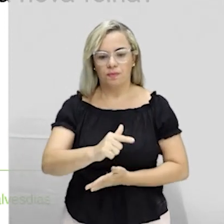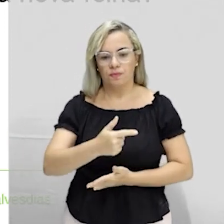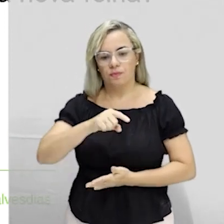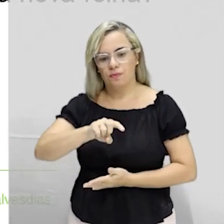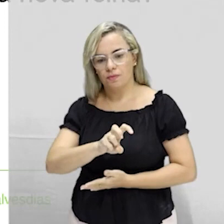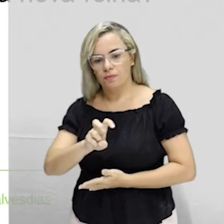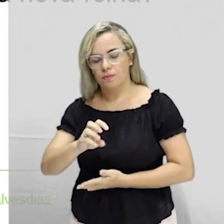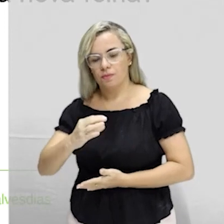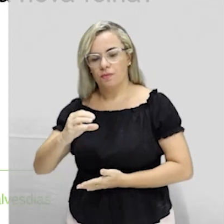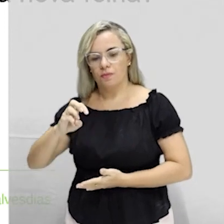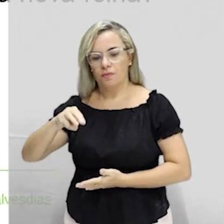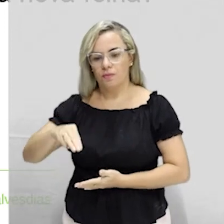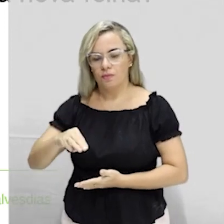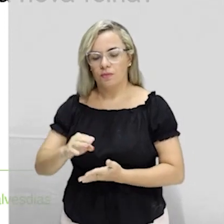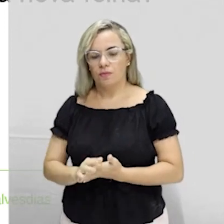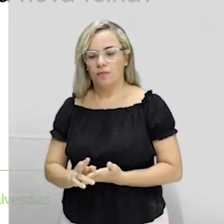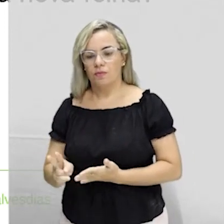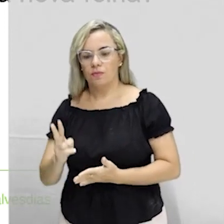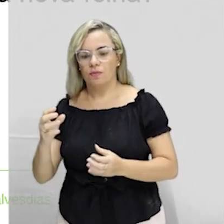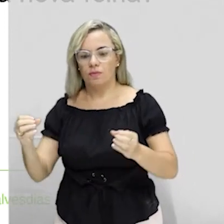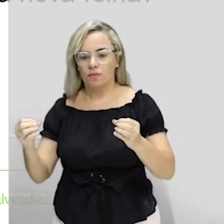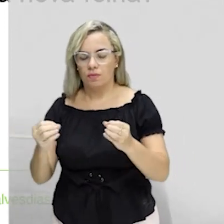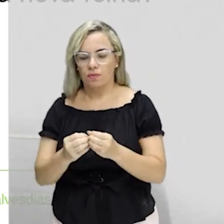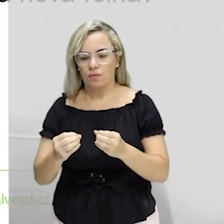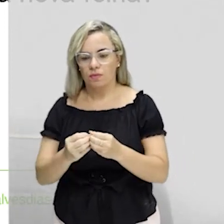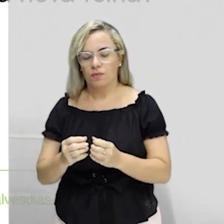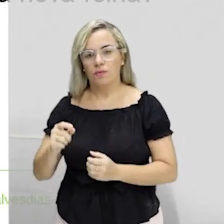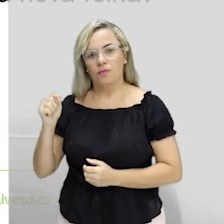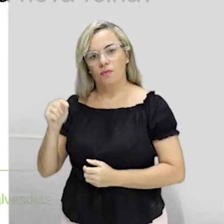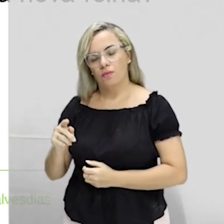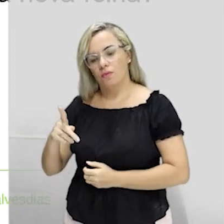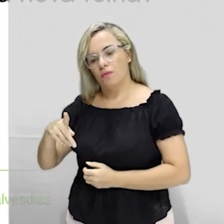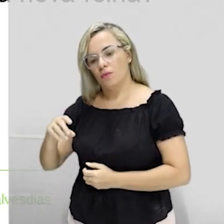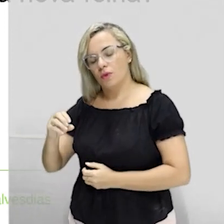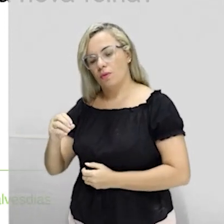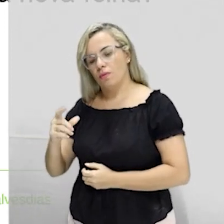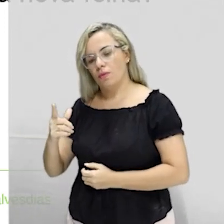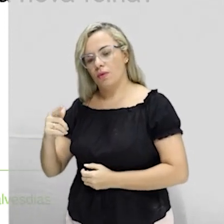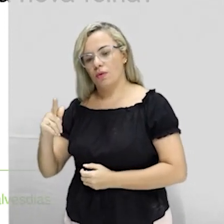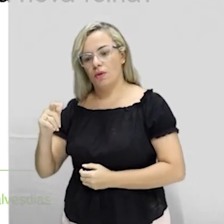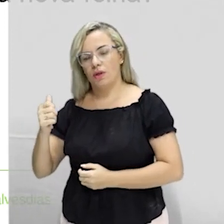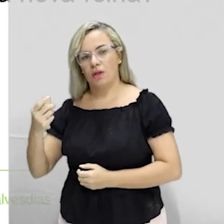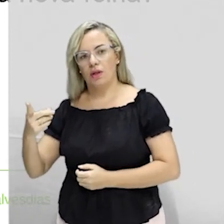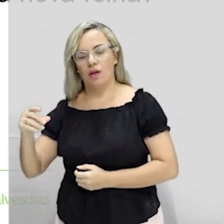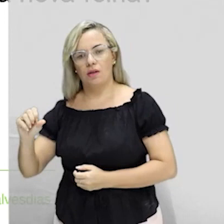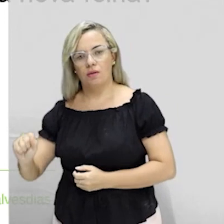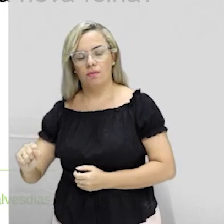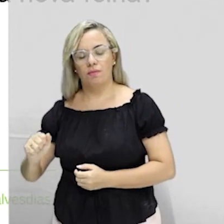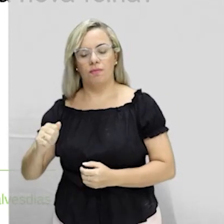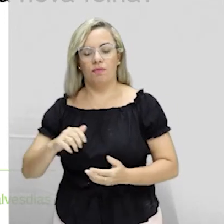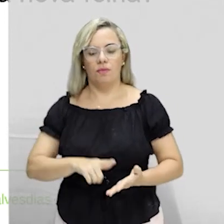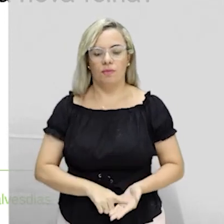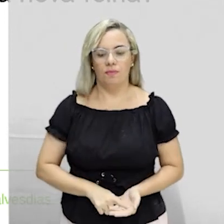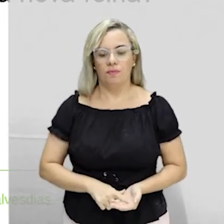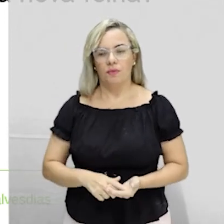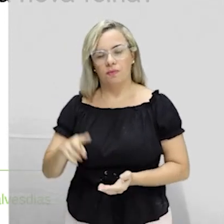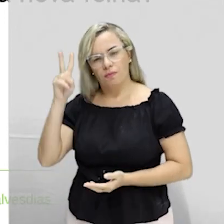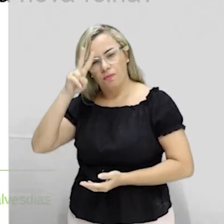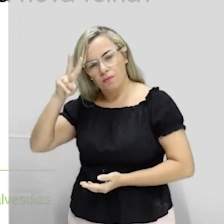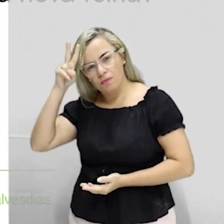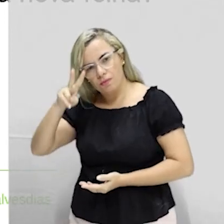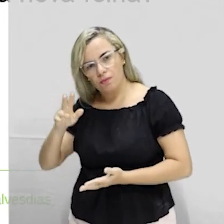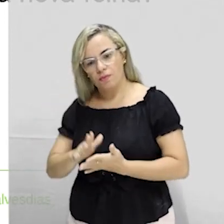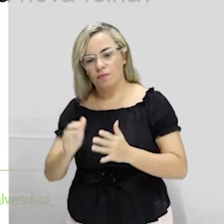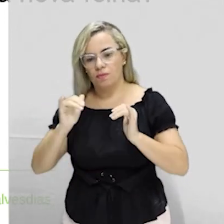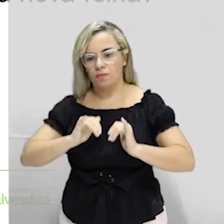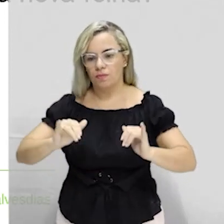2,5 centímetros ou 2,5 centímetros, né, como valor aproximado para quem? Para a polegada. Lembra que foi a polegada que ele